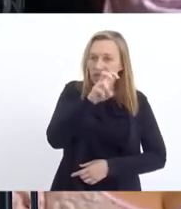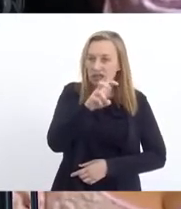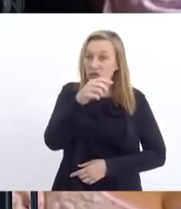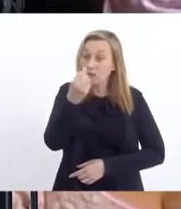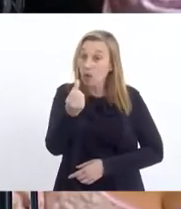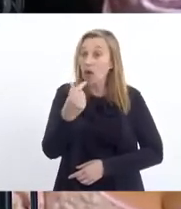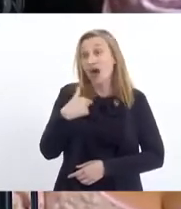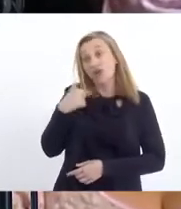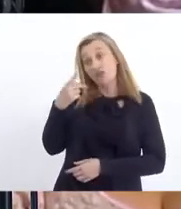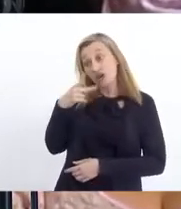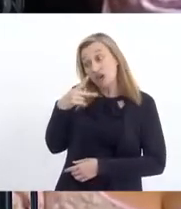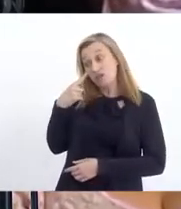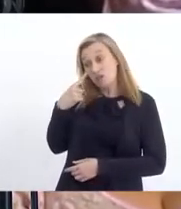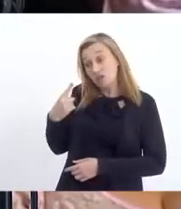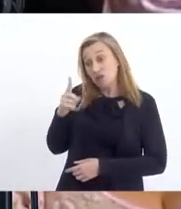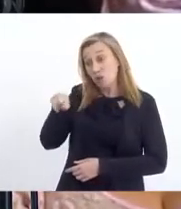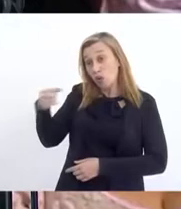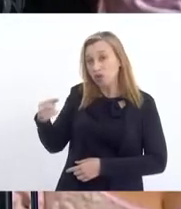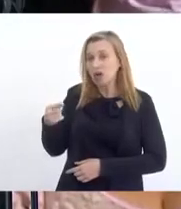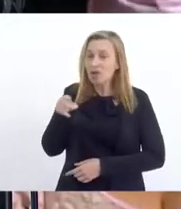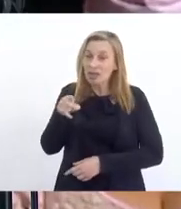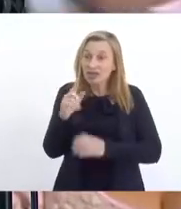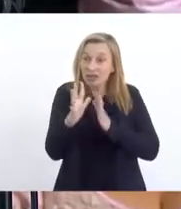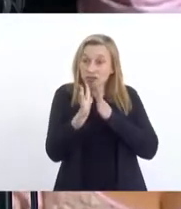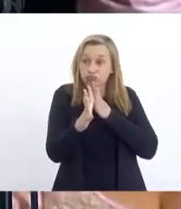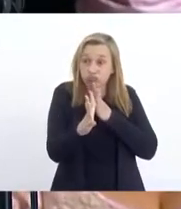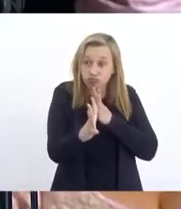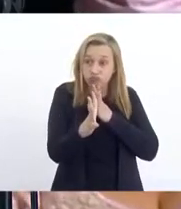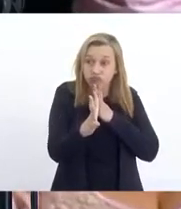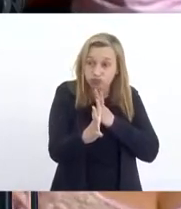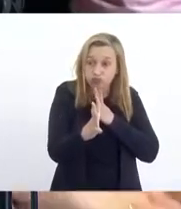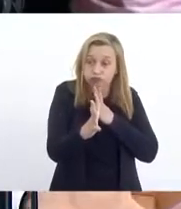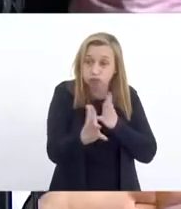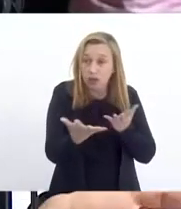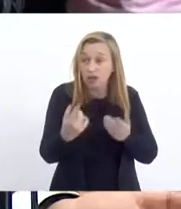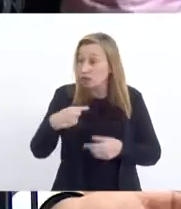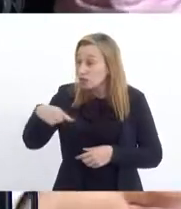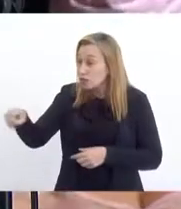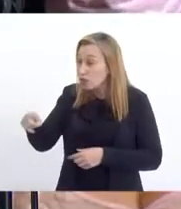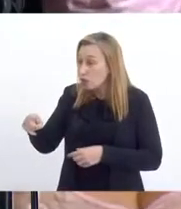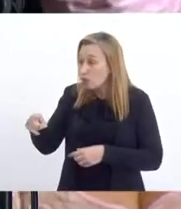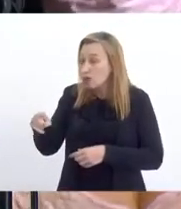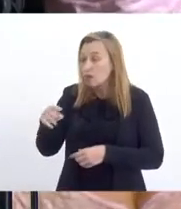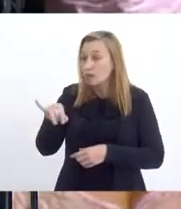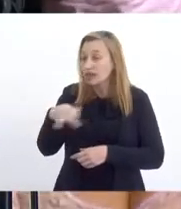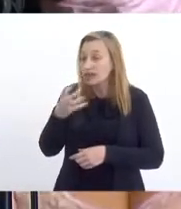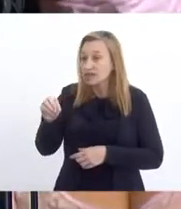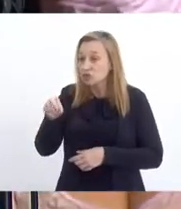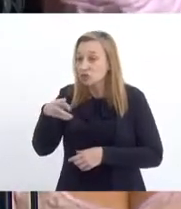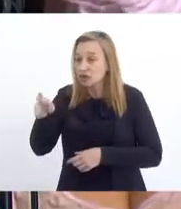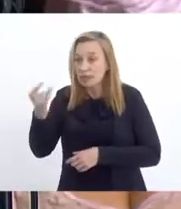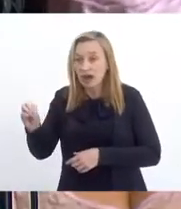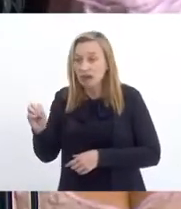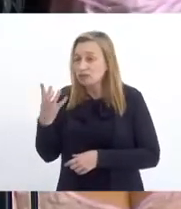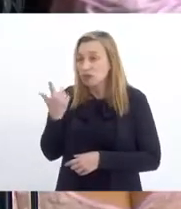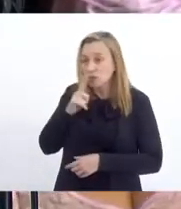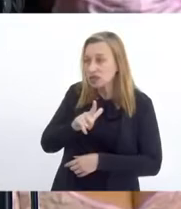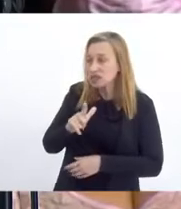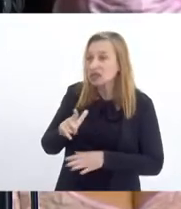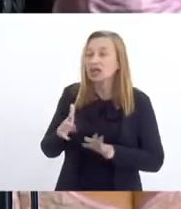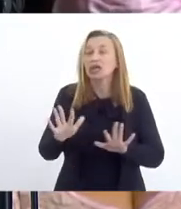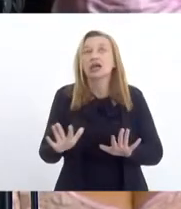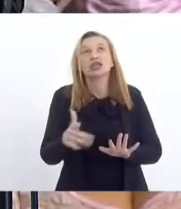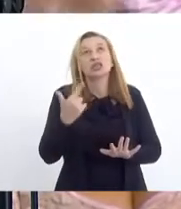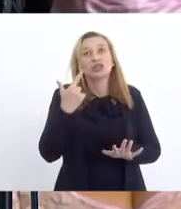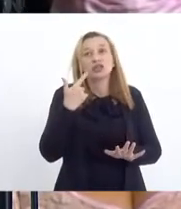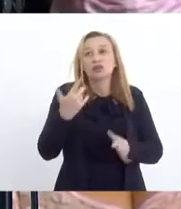traçado, porque esse vai engarrafar a BR-356, quem for para São João da Barra não vai conseguir pegar a estrada. E aí a gente conseguiu,